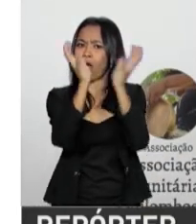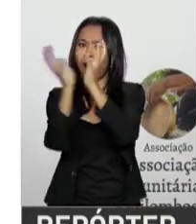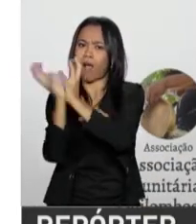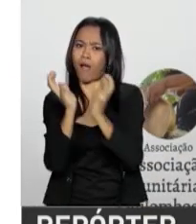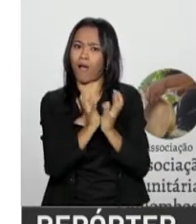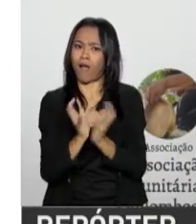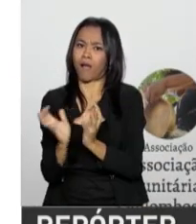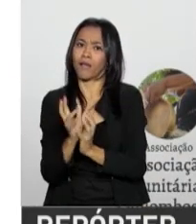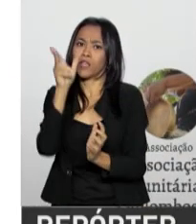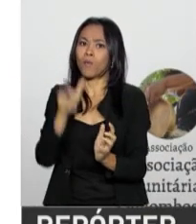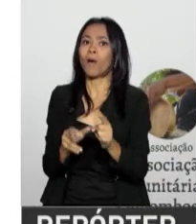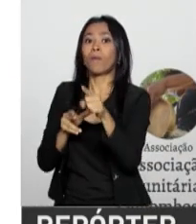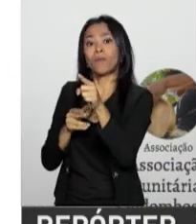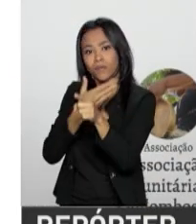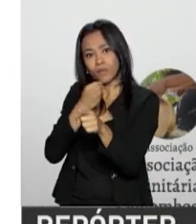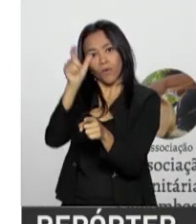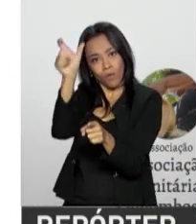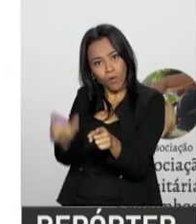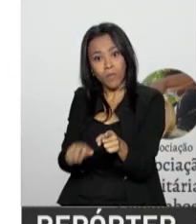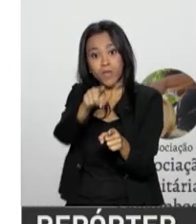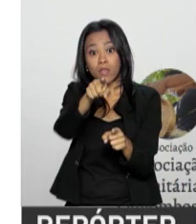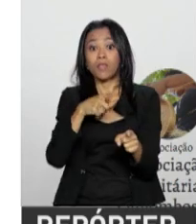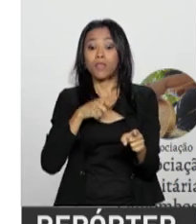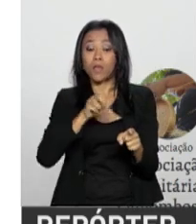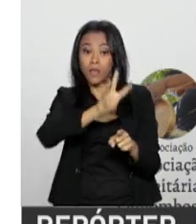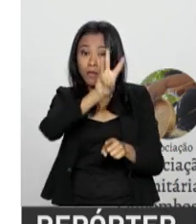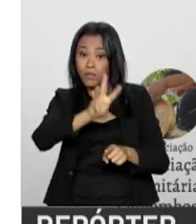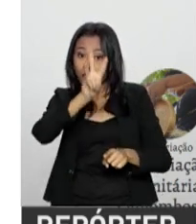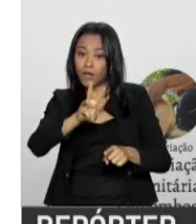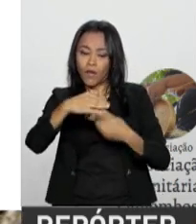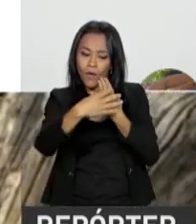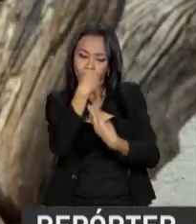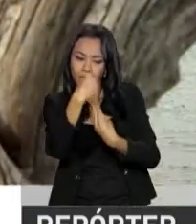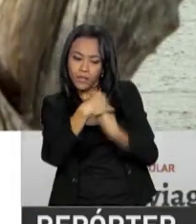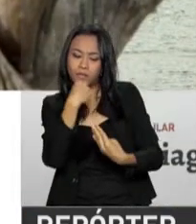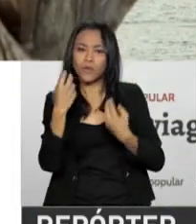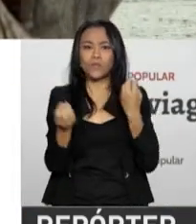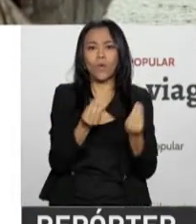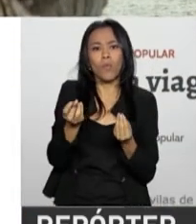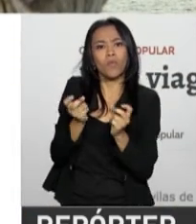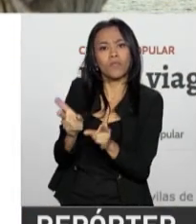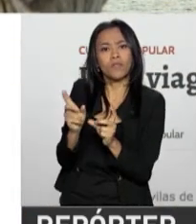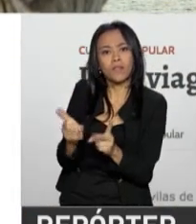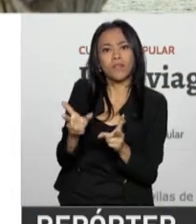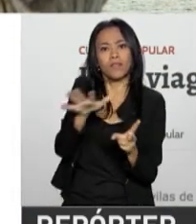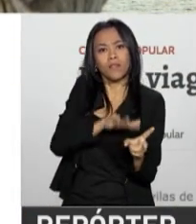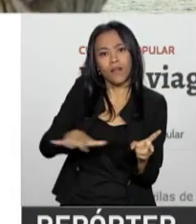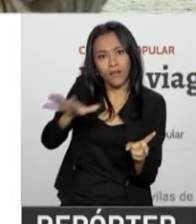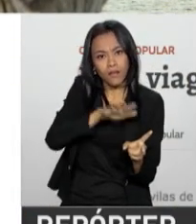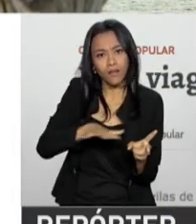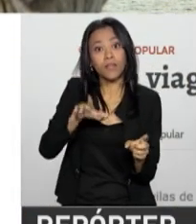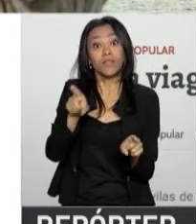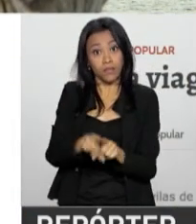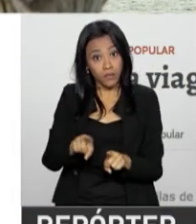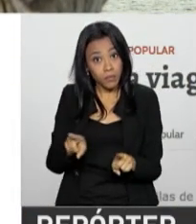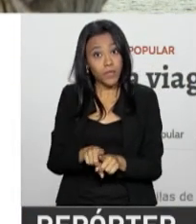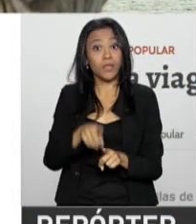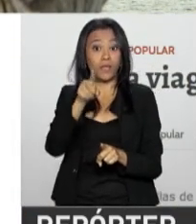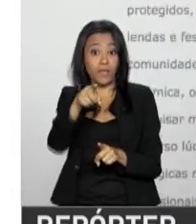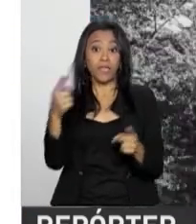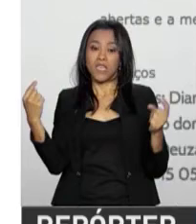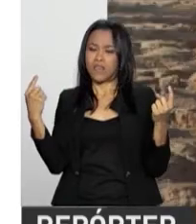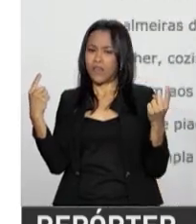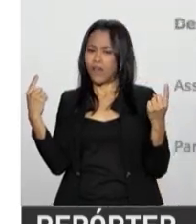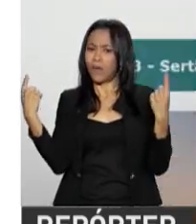como ele a página na internet traz orientações para comerciantes que atuam no setor como combate ao trabalho